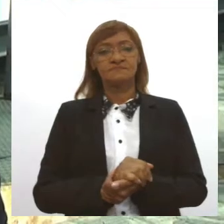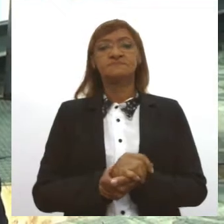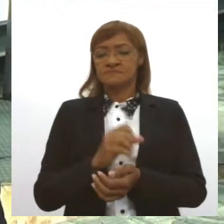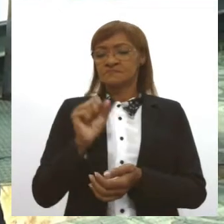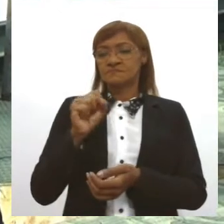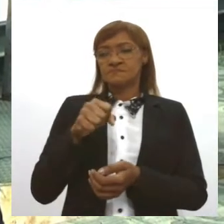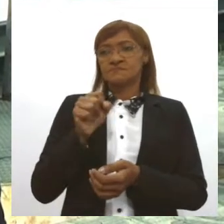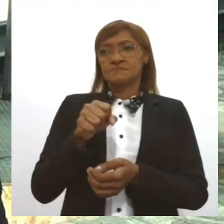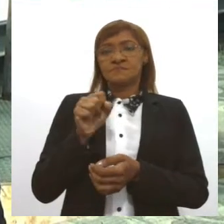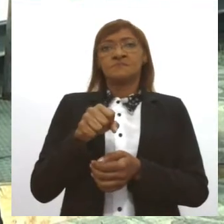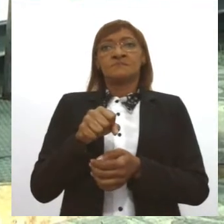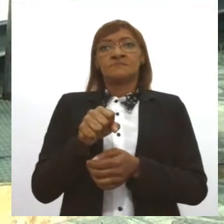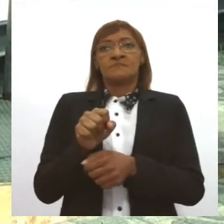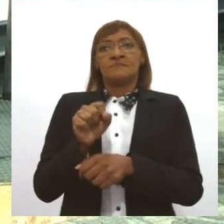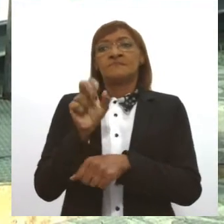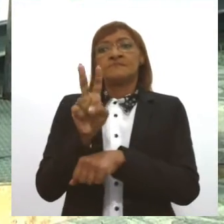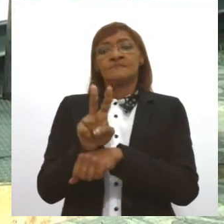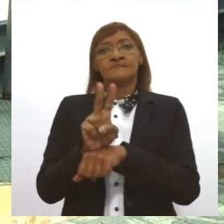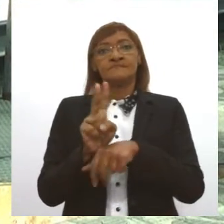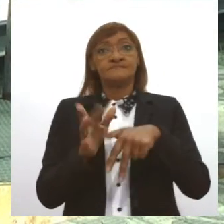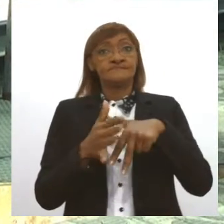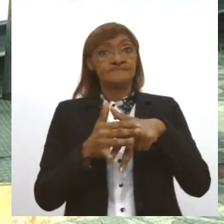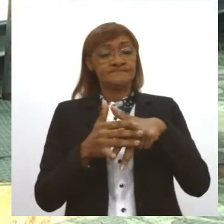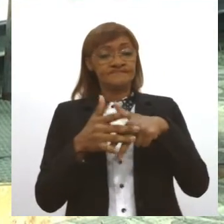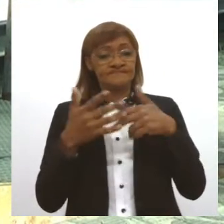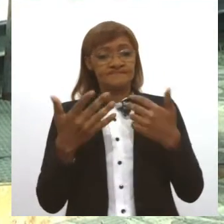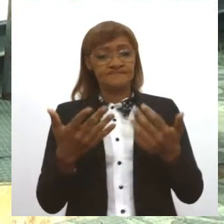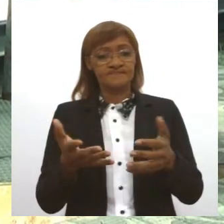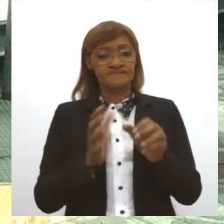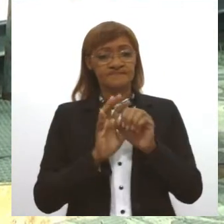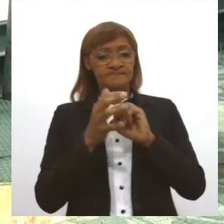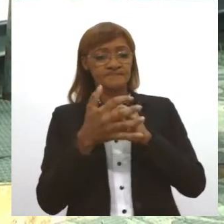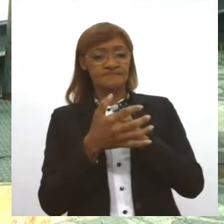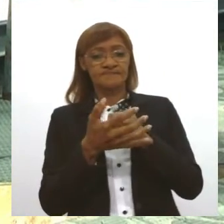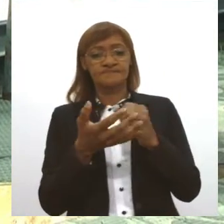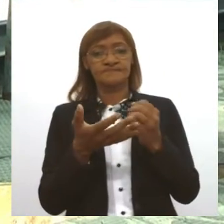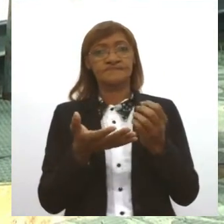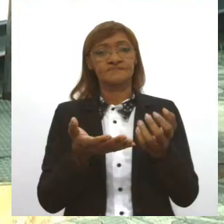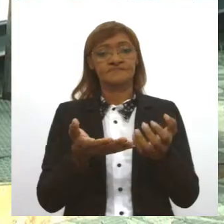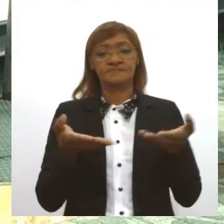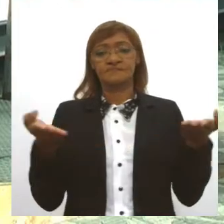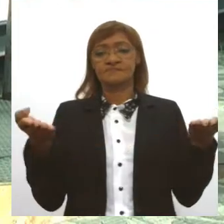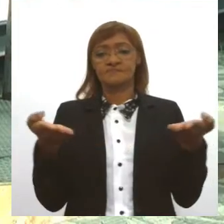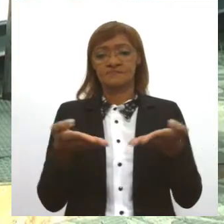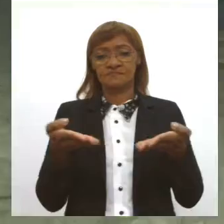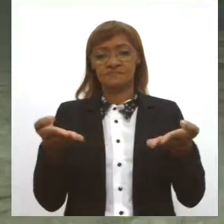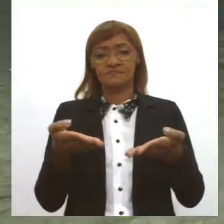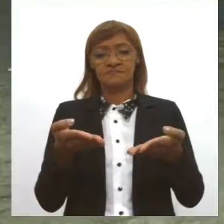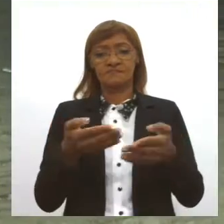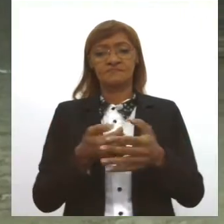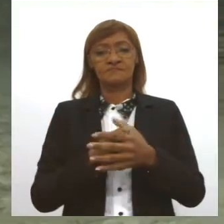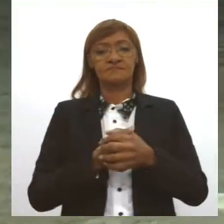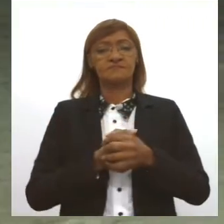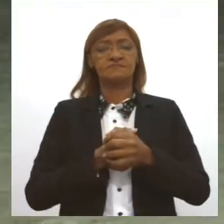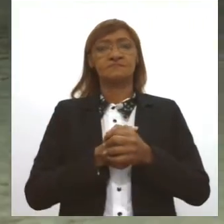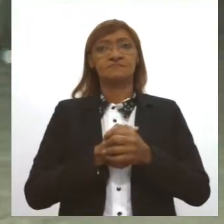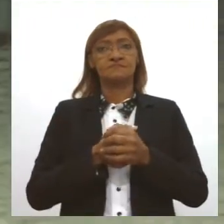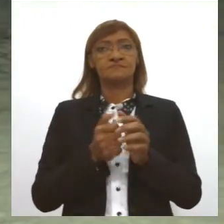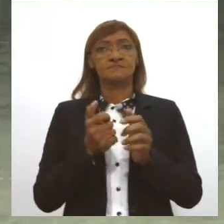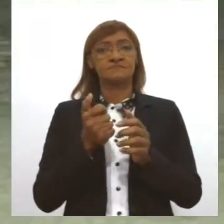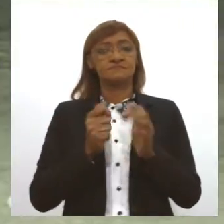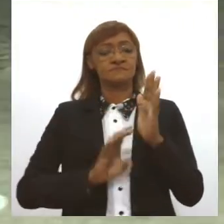de pacientes com Covid. Hoje a gente tem uma demanda alta de pacientes